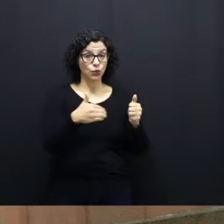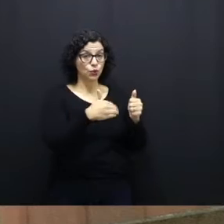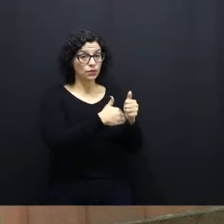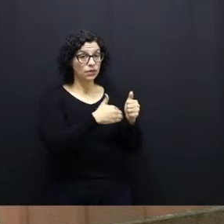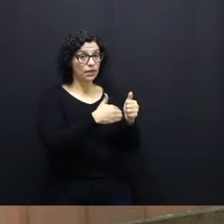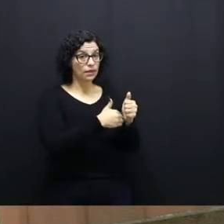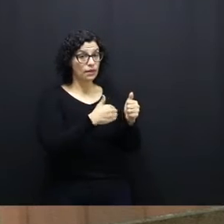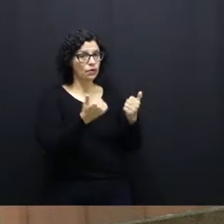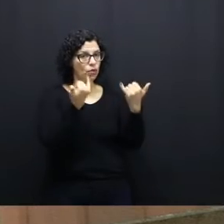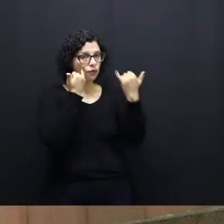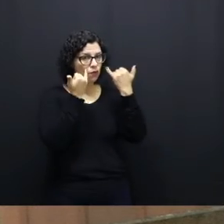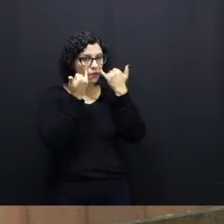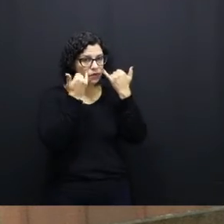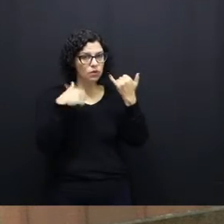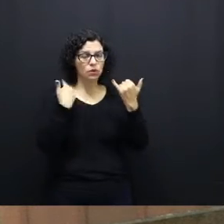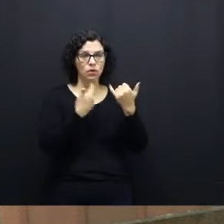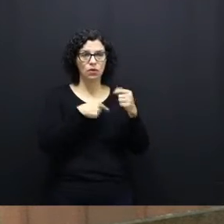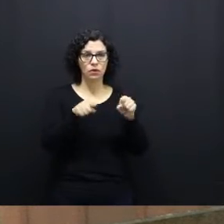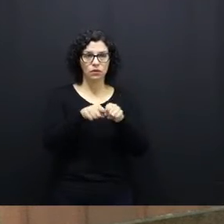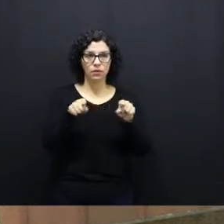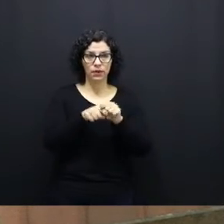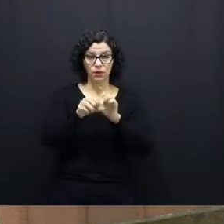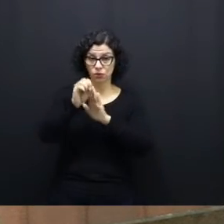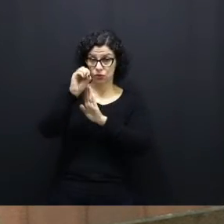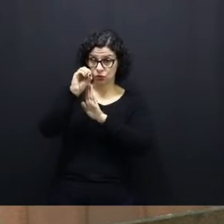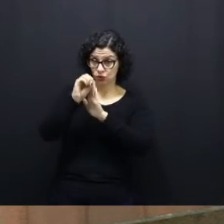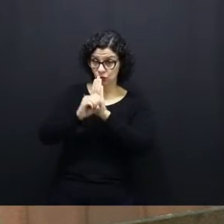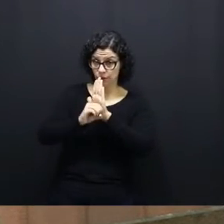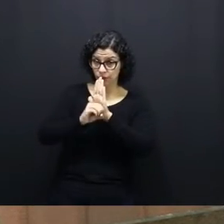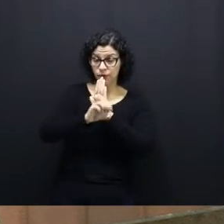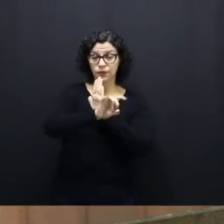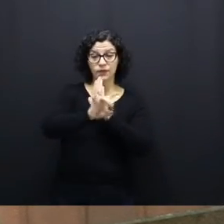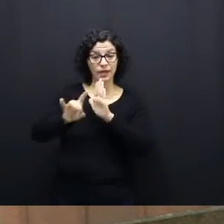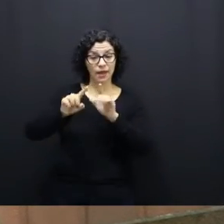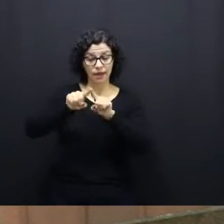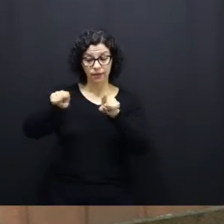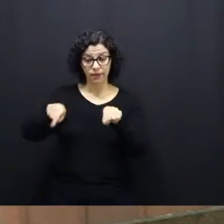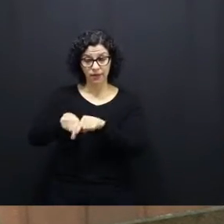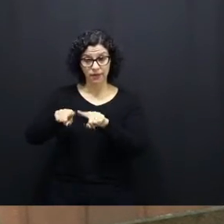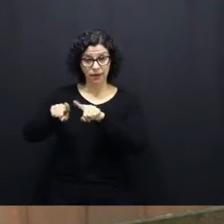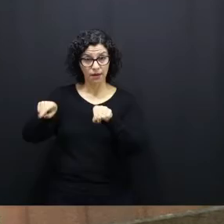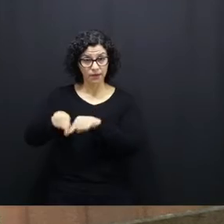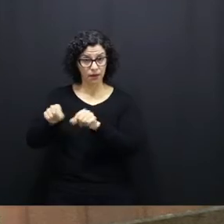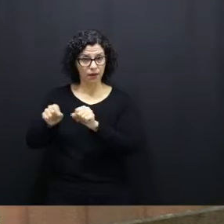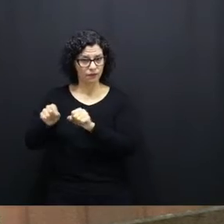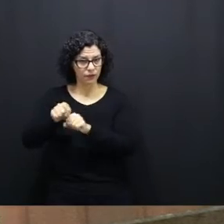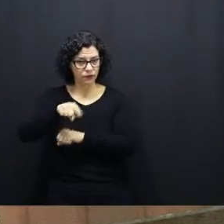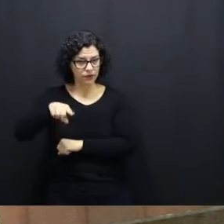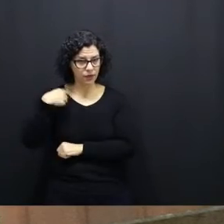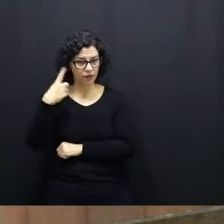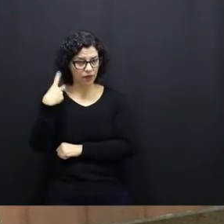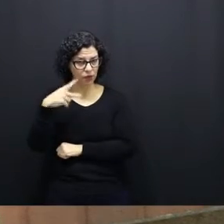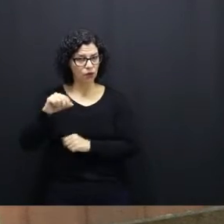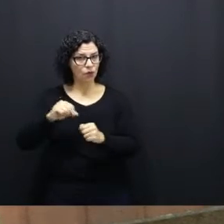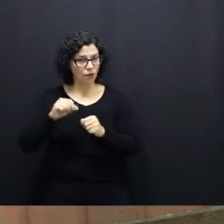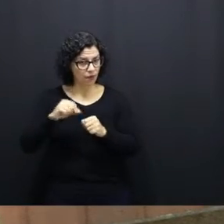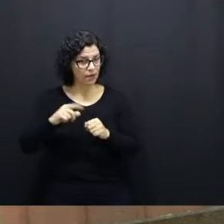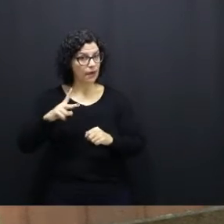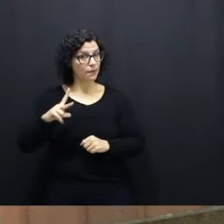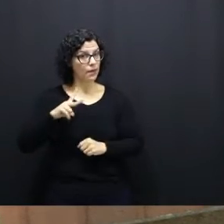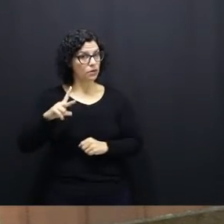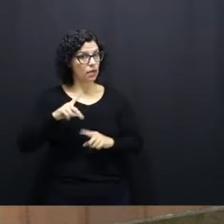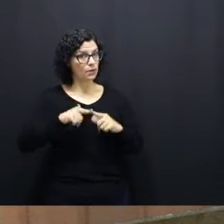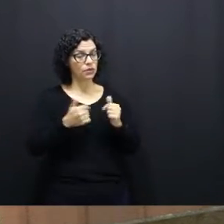de informações isso cabe também obviamente aos ofícios produzidos pelos gabinetes dos Nobres vereadores então só para ressaltar